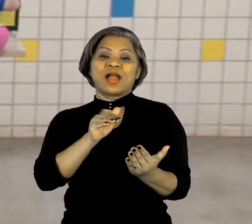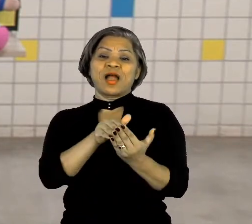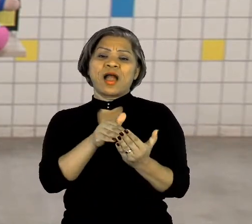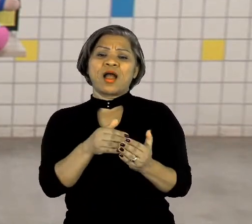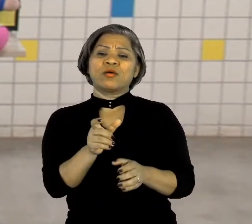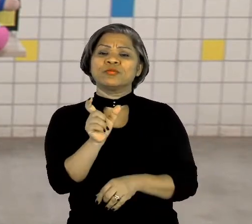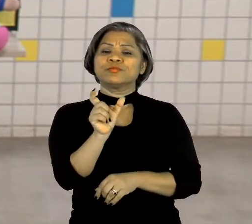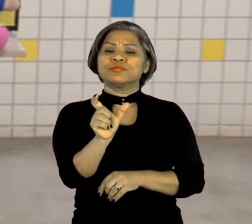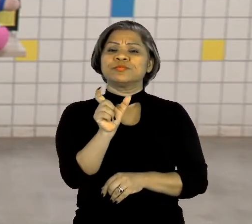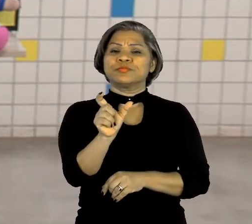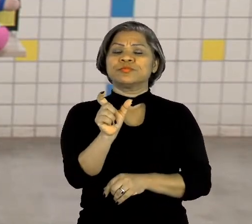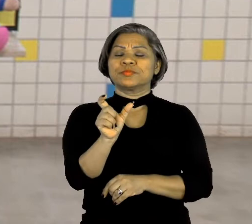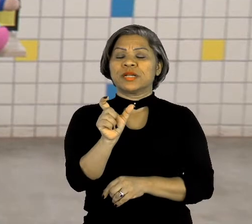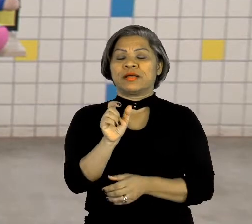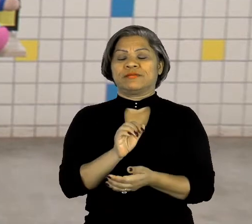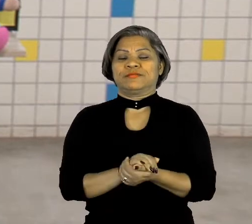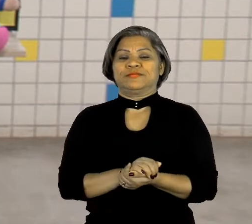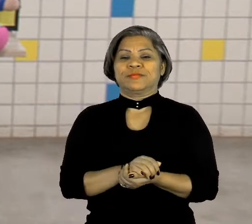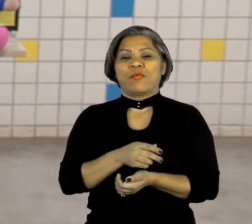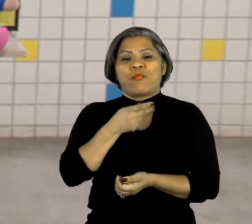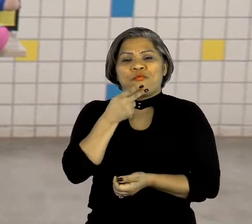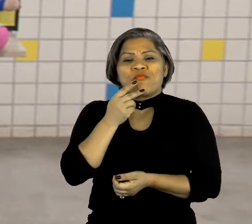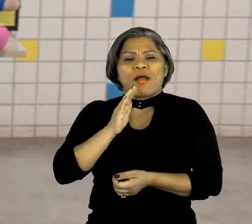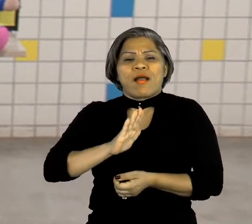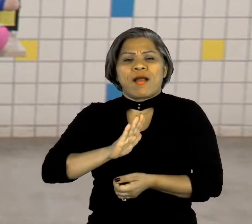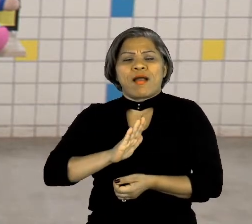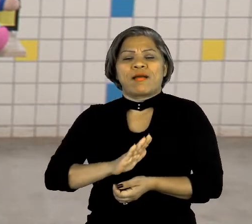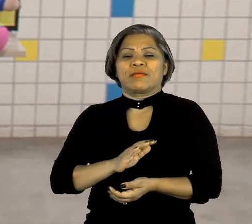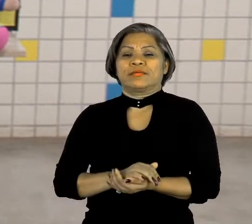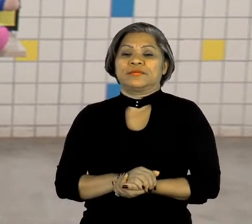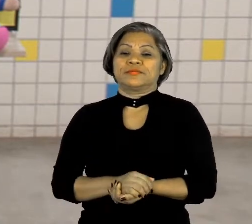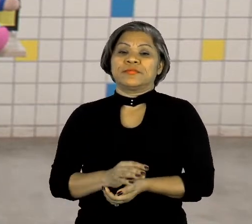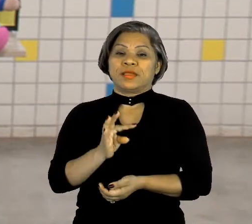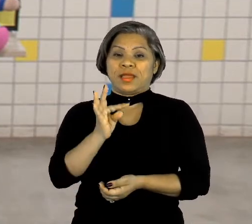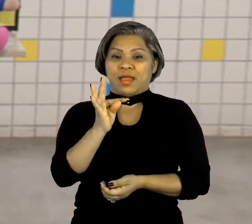falar pausadamente. Vamos lá?